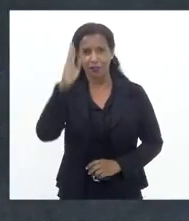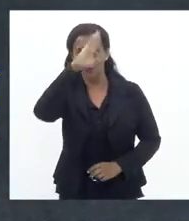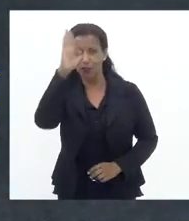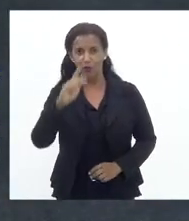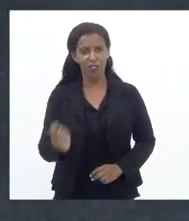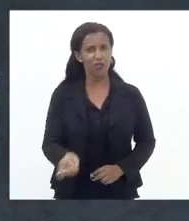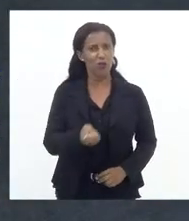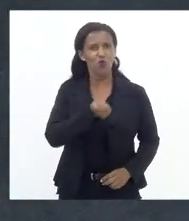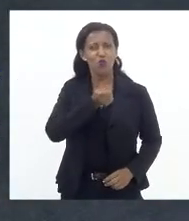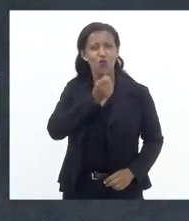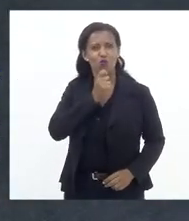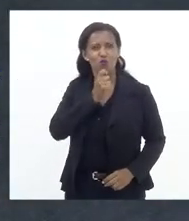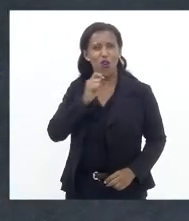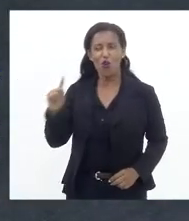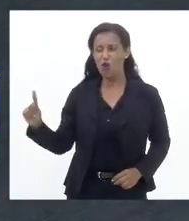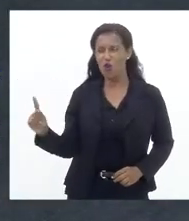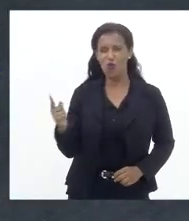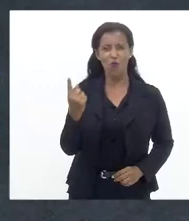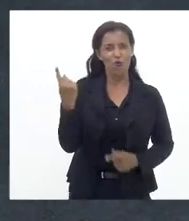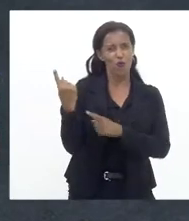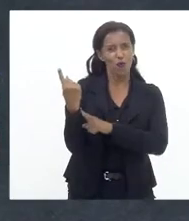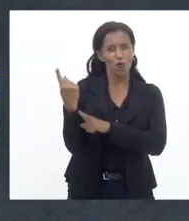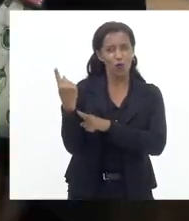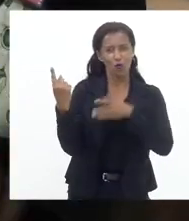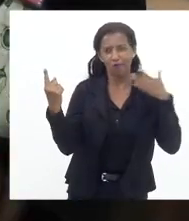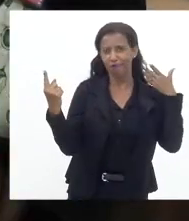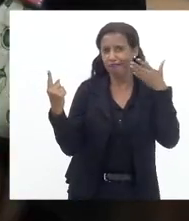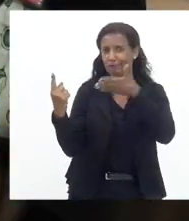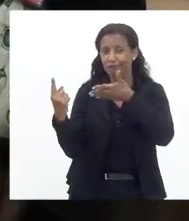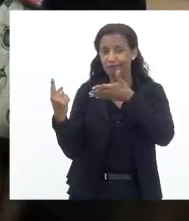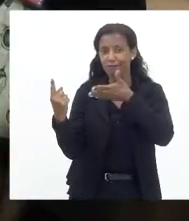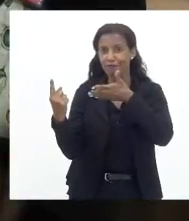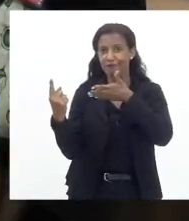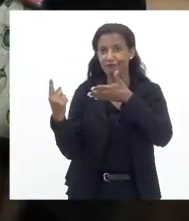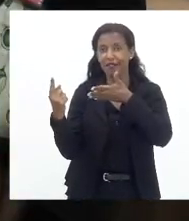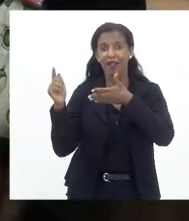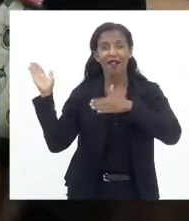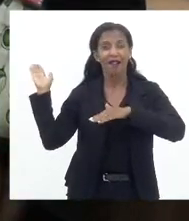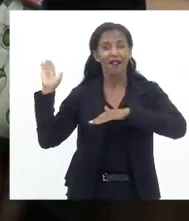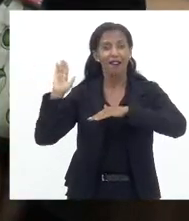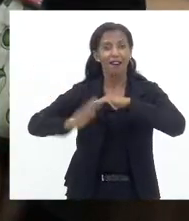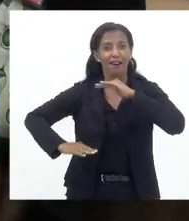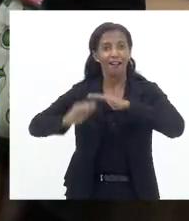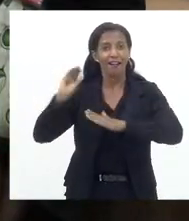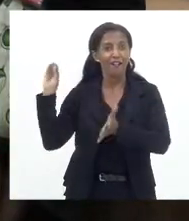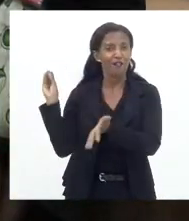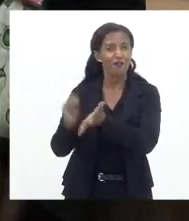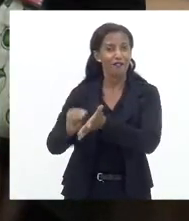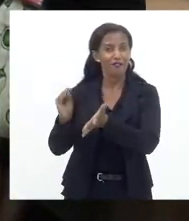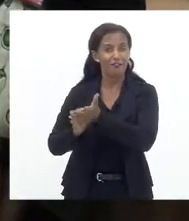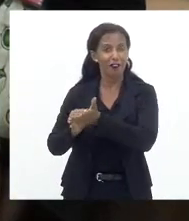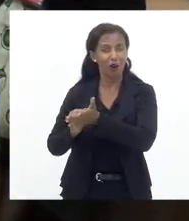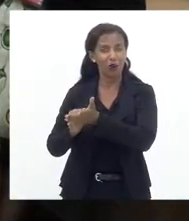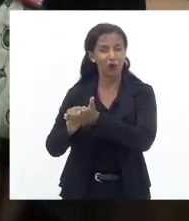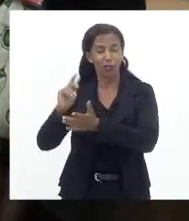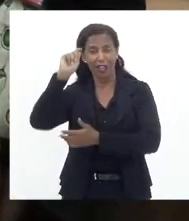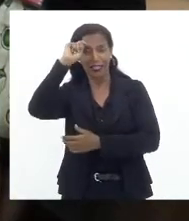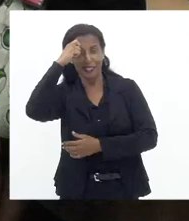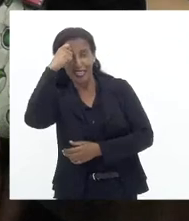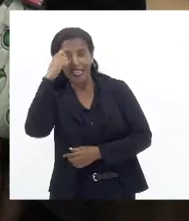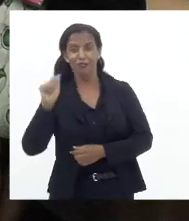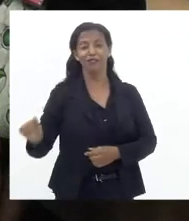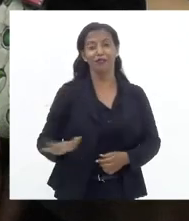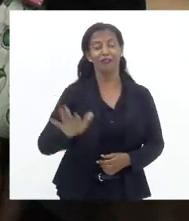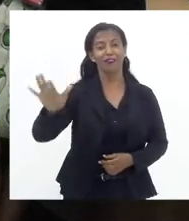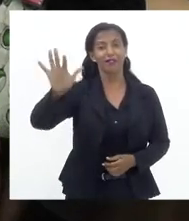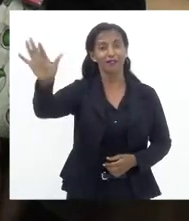existe um Spike Lee se referindo a incapacidade de um cineasta negro jovem